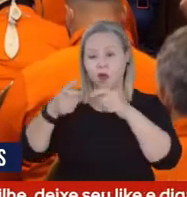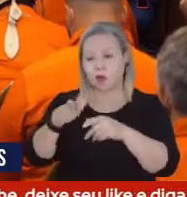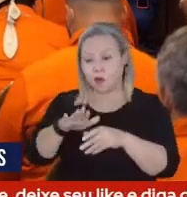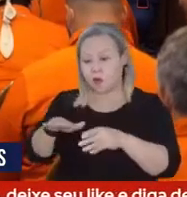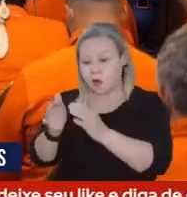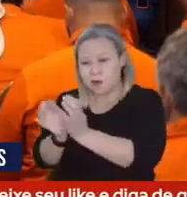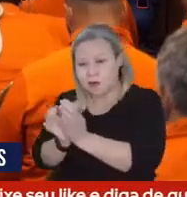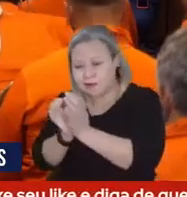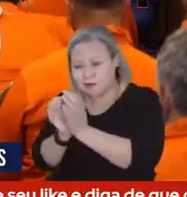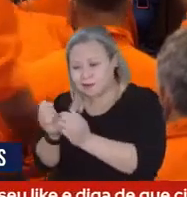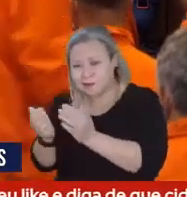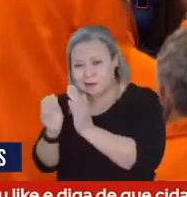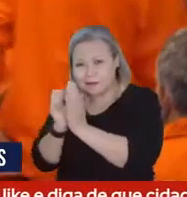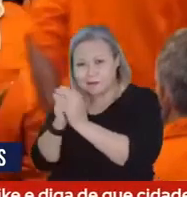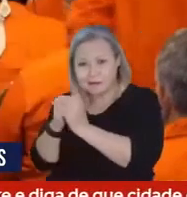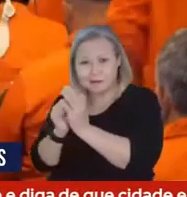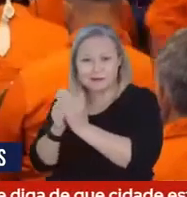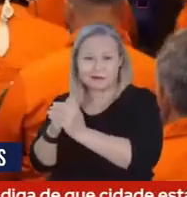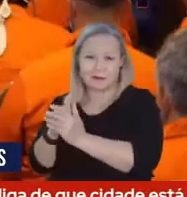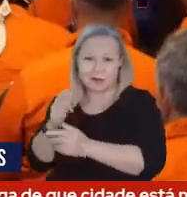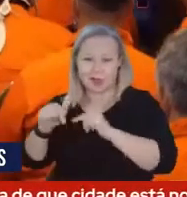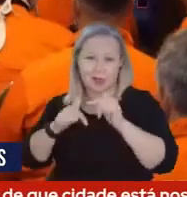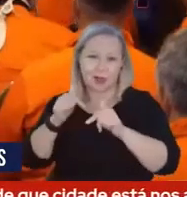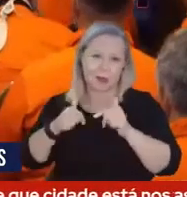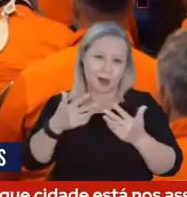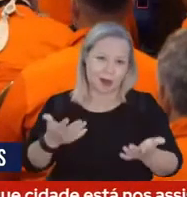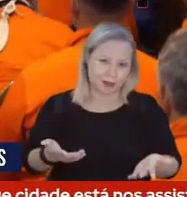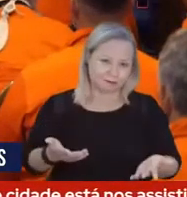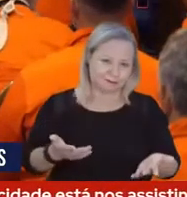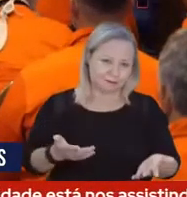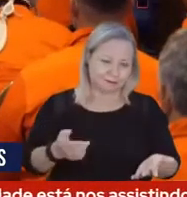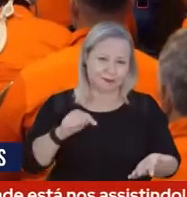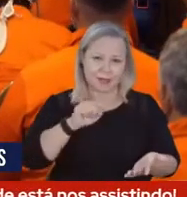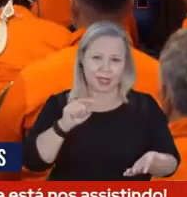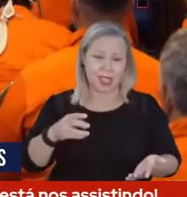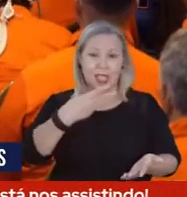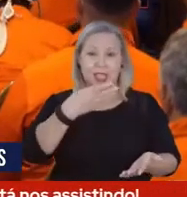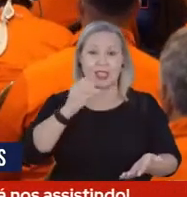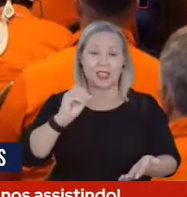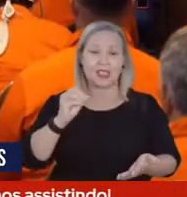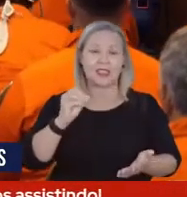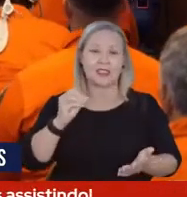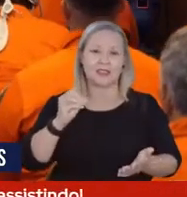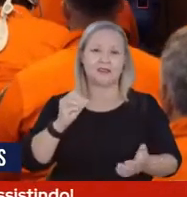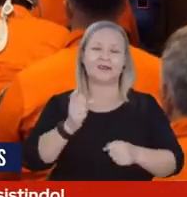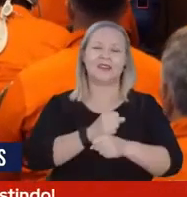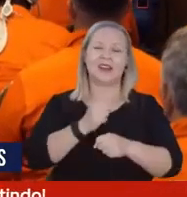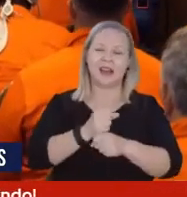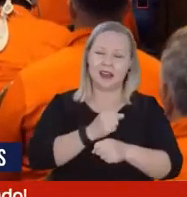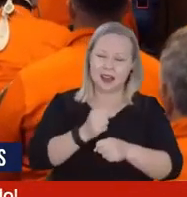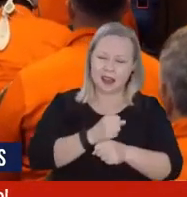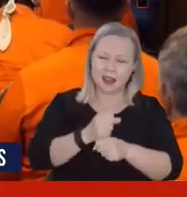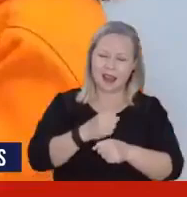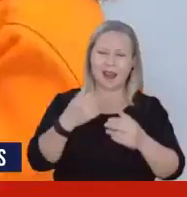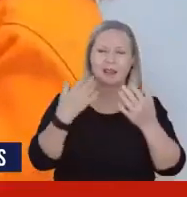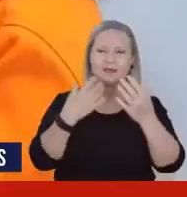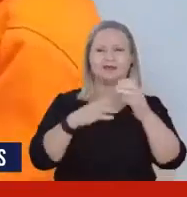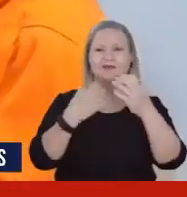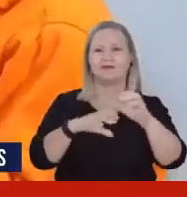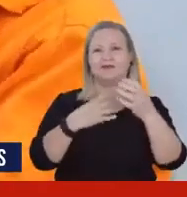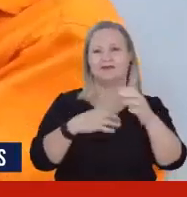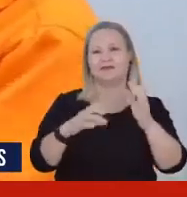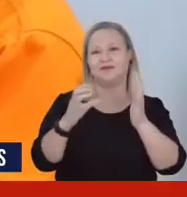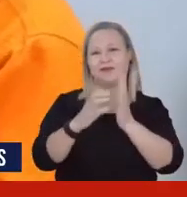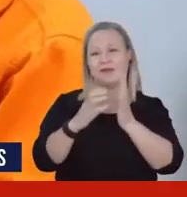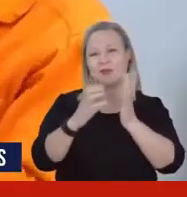trabalhar. Isso 30 anos de concurso, presidente Gleisi. E hoje, presidente Lula,